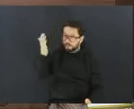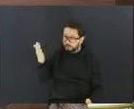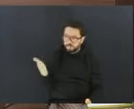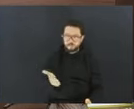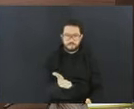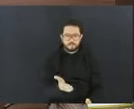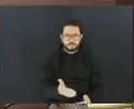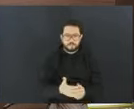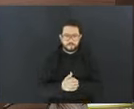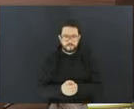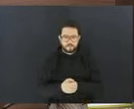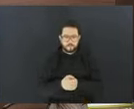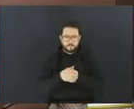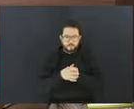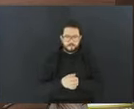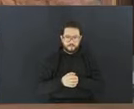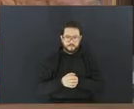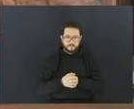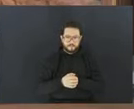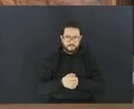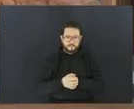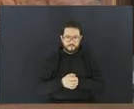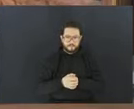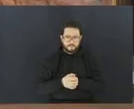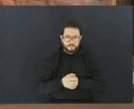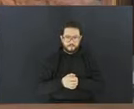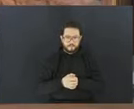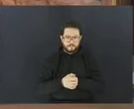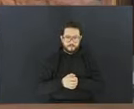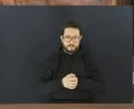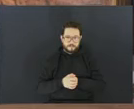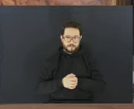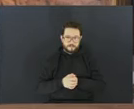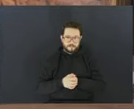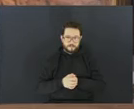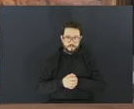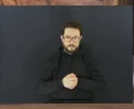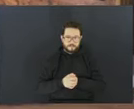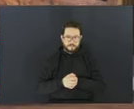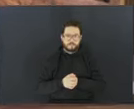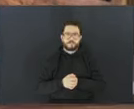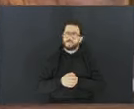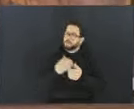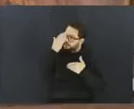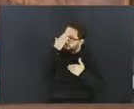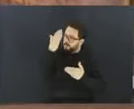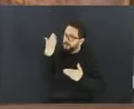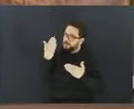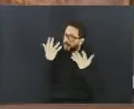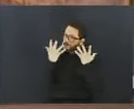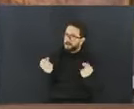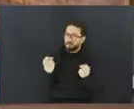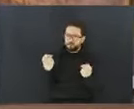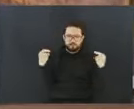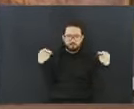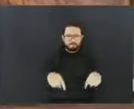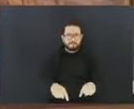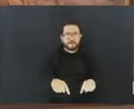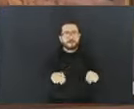senhor comandante, por vir nos agraciar com sua presença. Obrigado a todos os